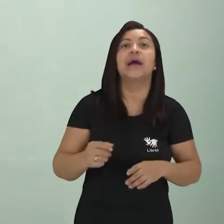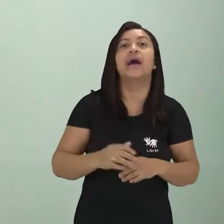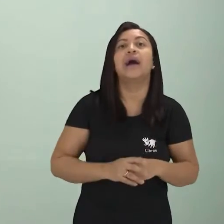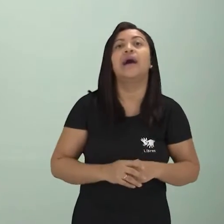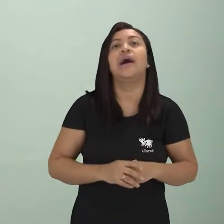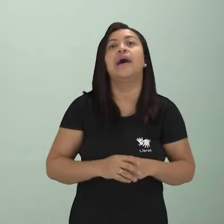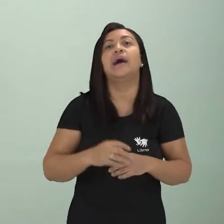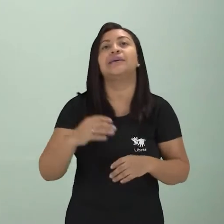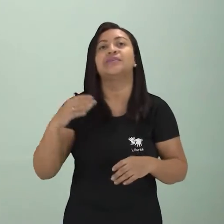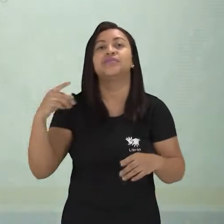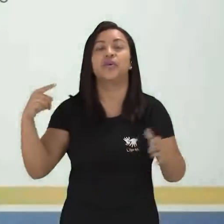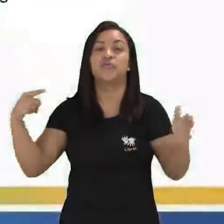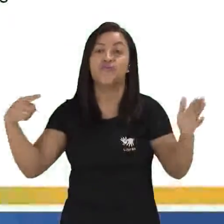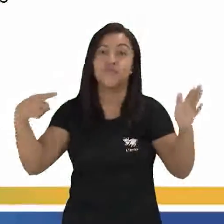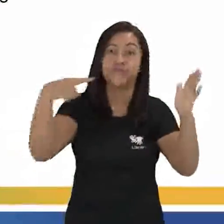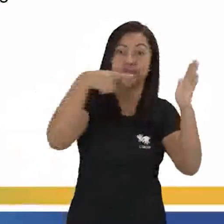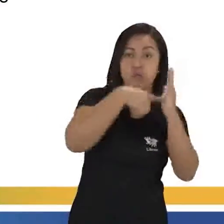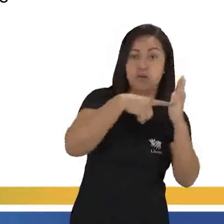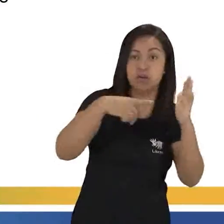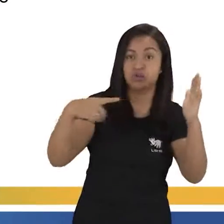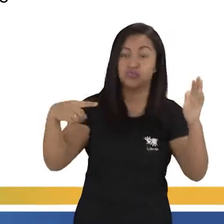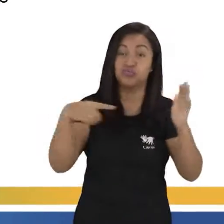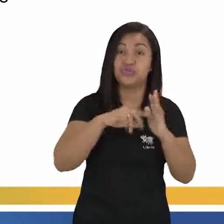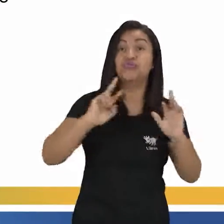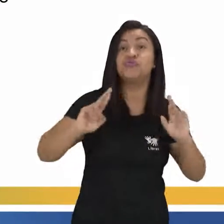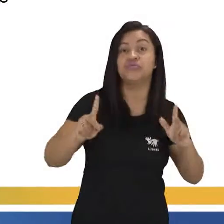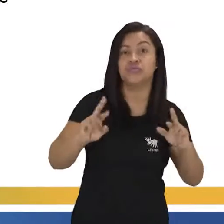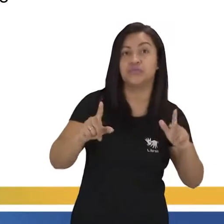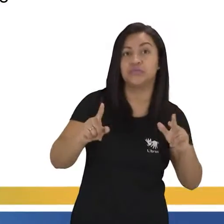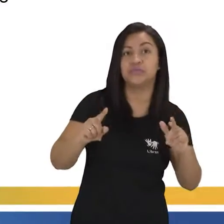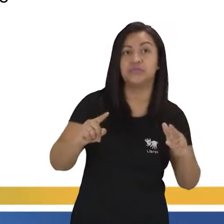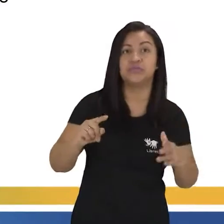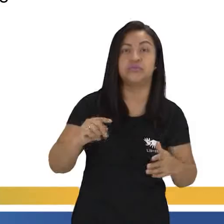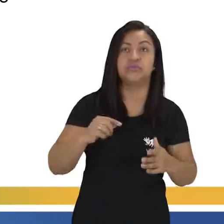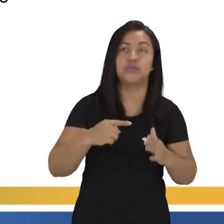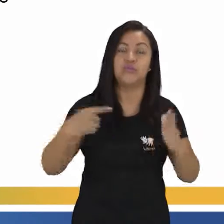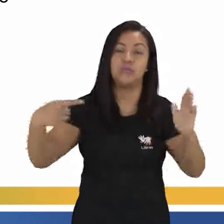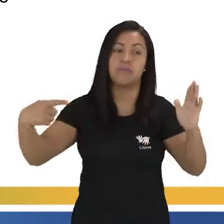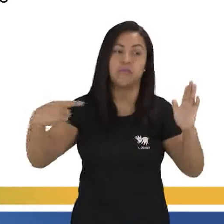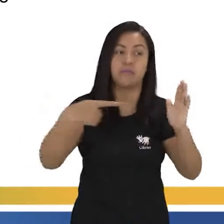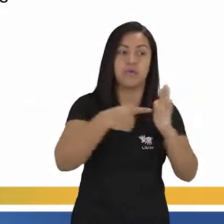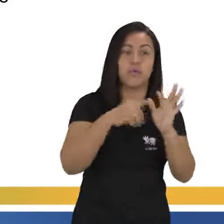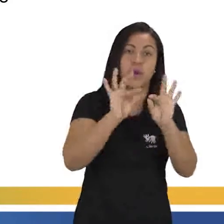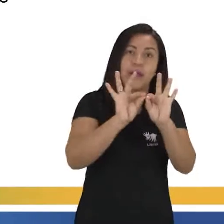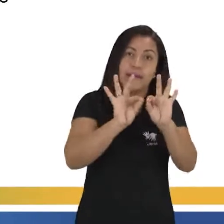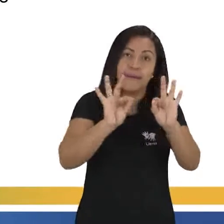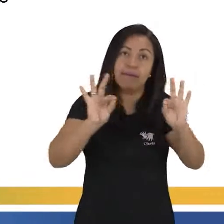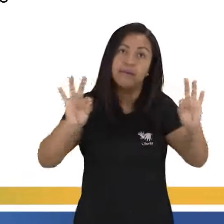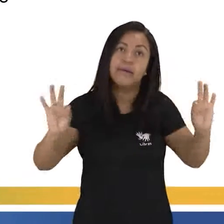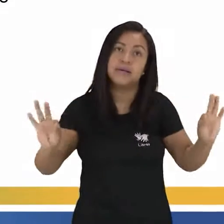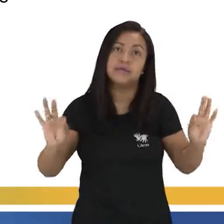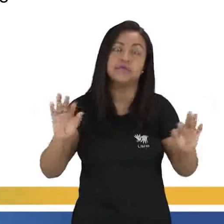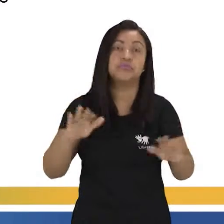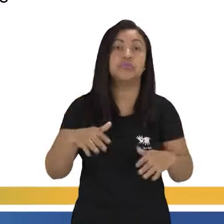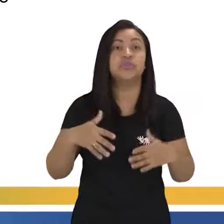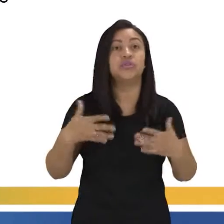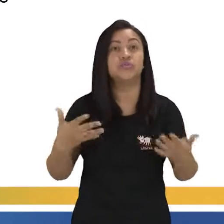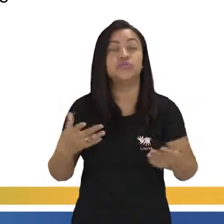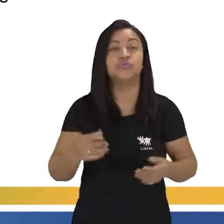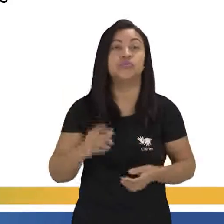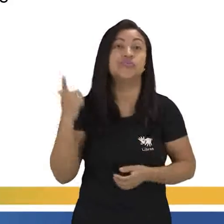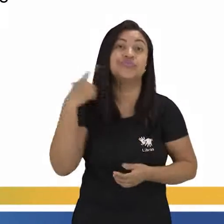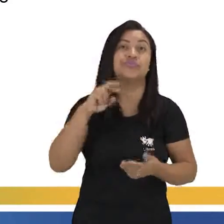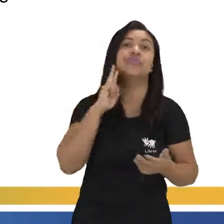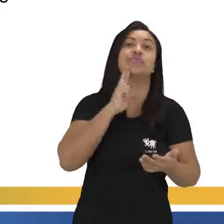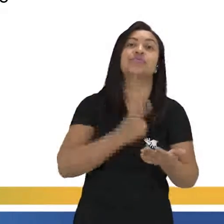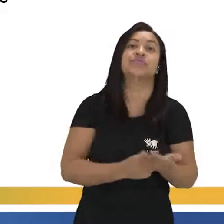aí. Então nós vamos, se é perpendicular, ela vai formar um ângulo, certo? Um ângulo reto. Então nesse caso a gente só consegue resolver o problema